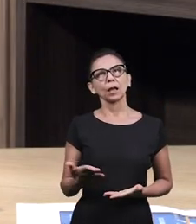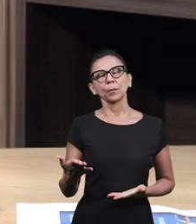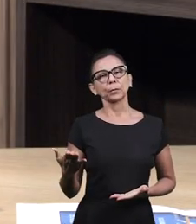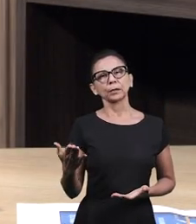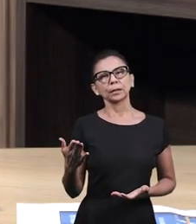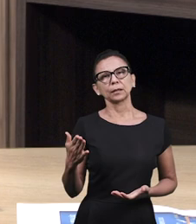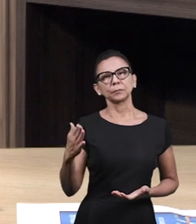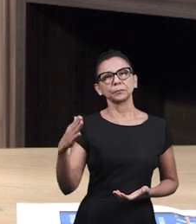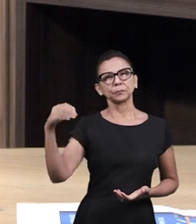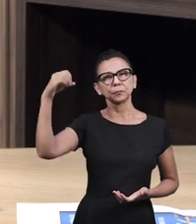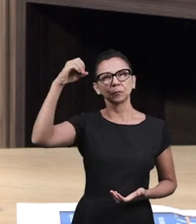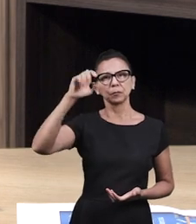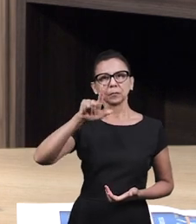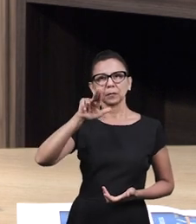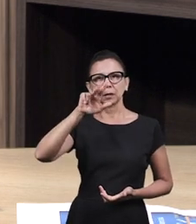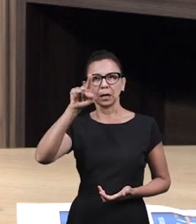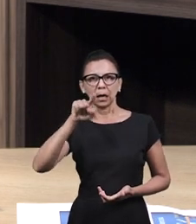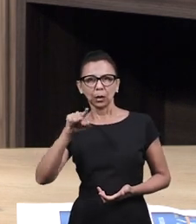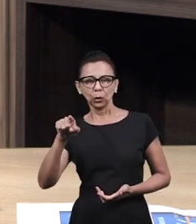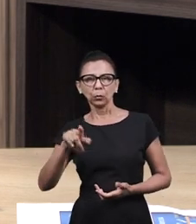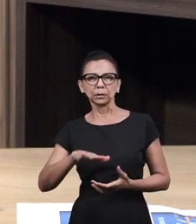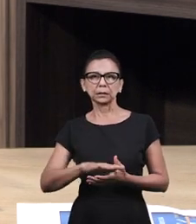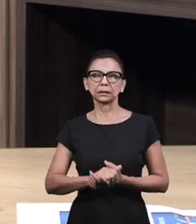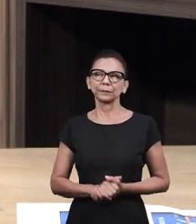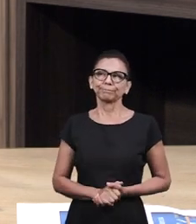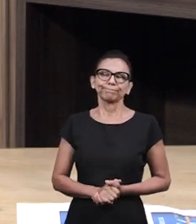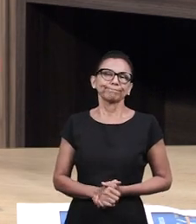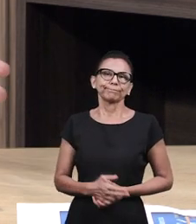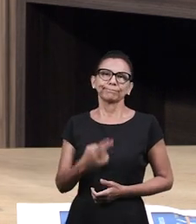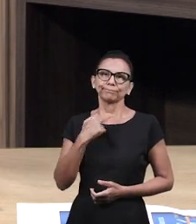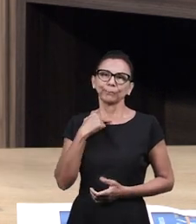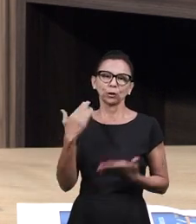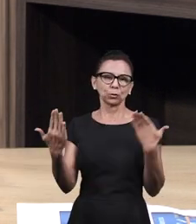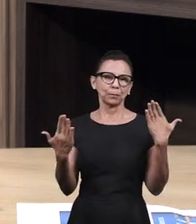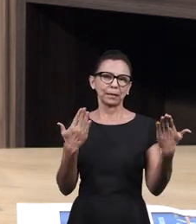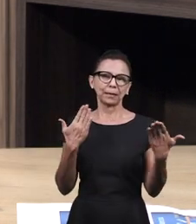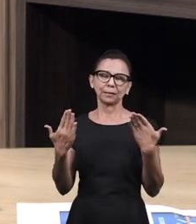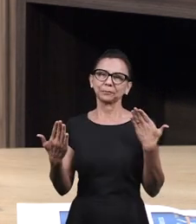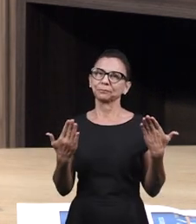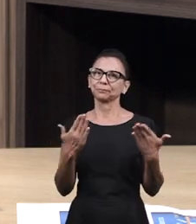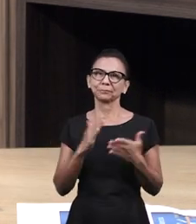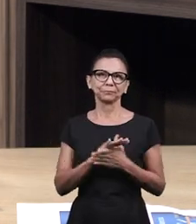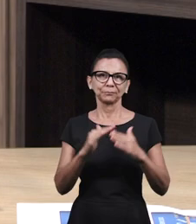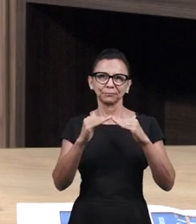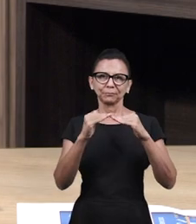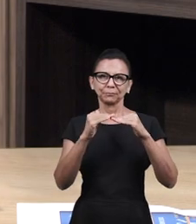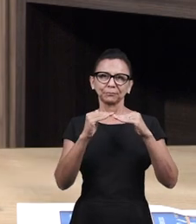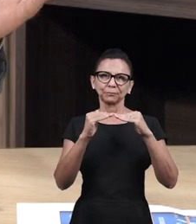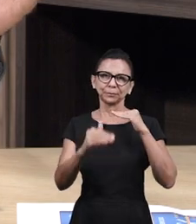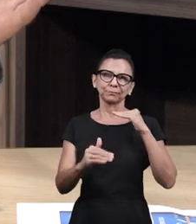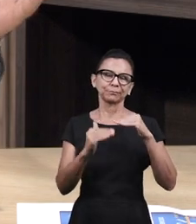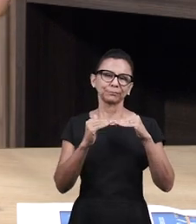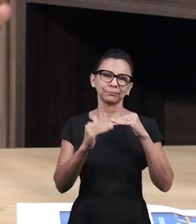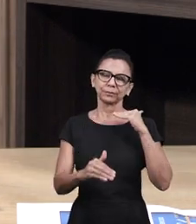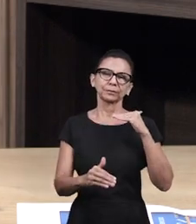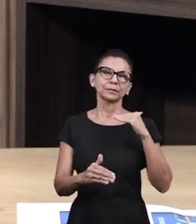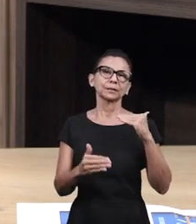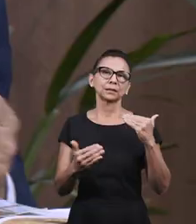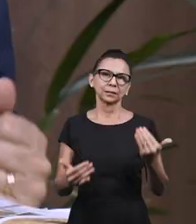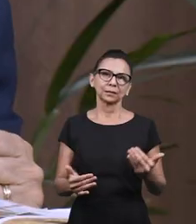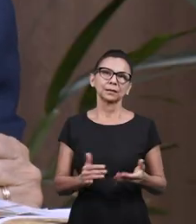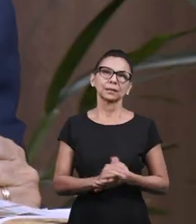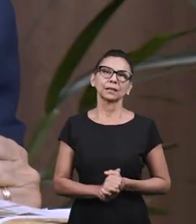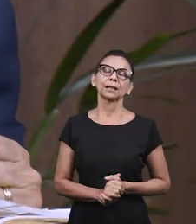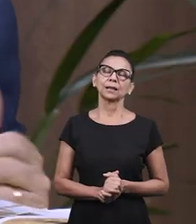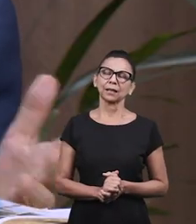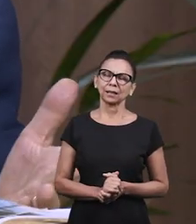luz, na verdade, é uma medida que não está compatível. Para você conseguir medir a luz, teria